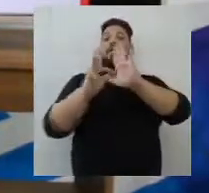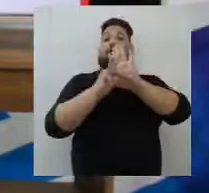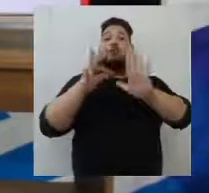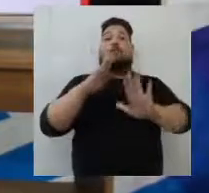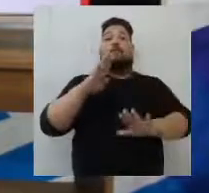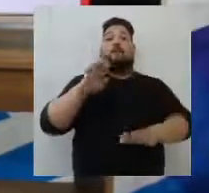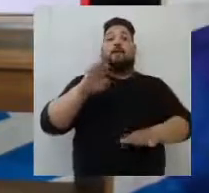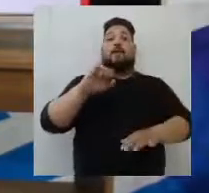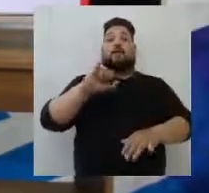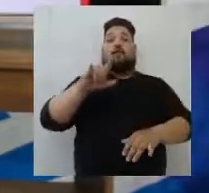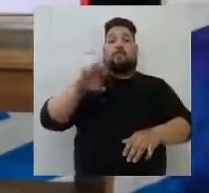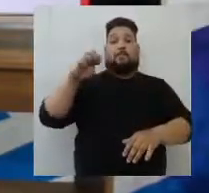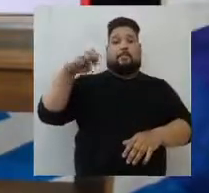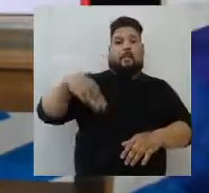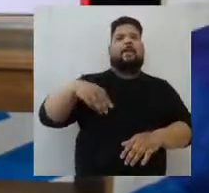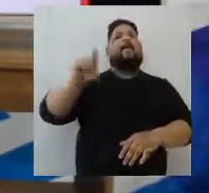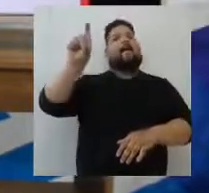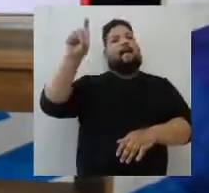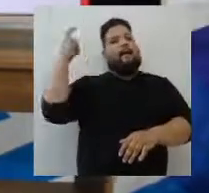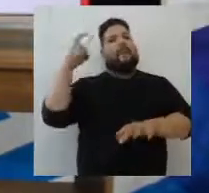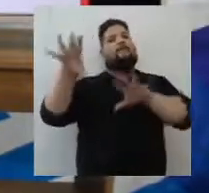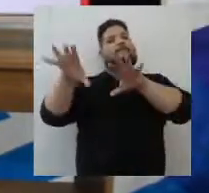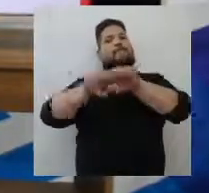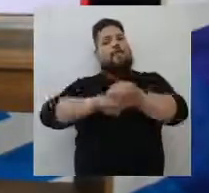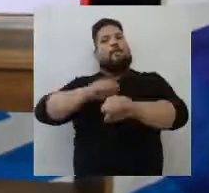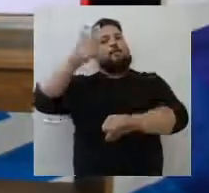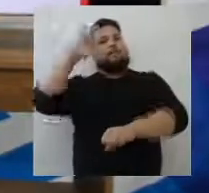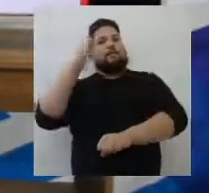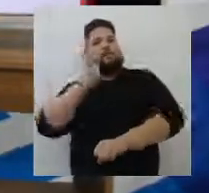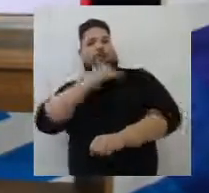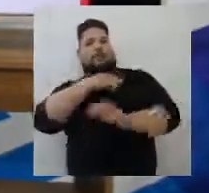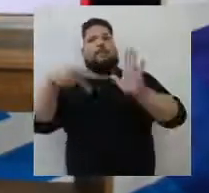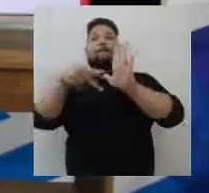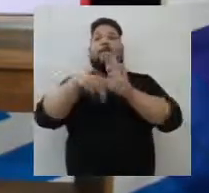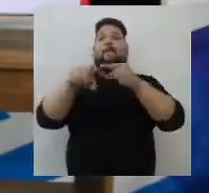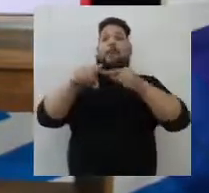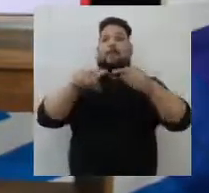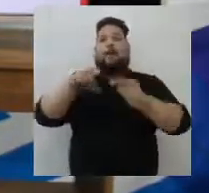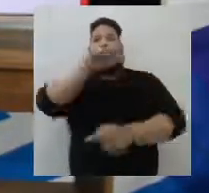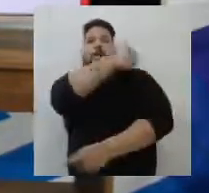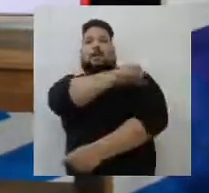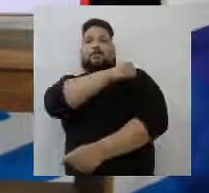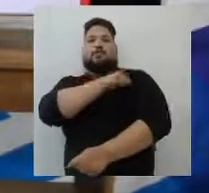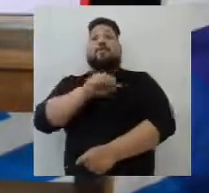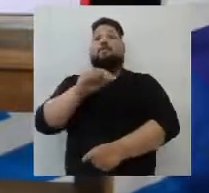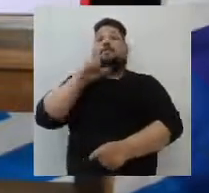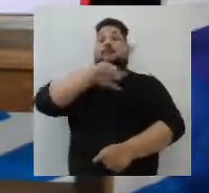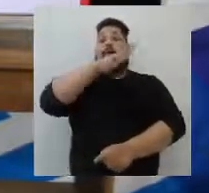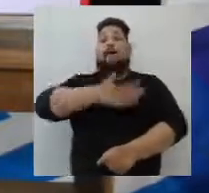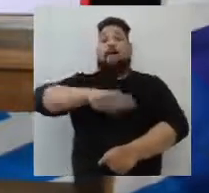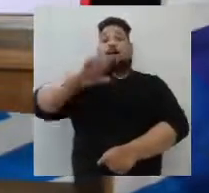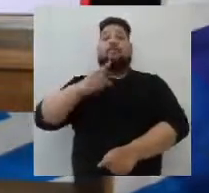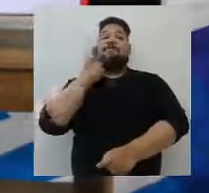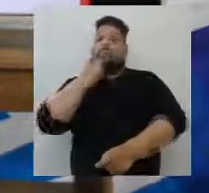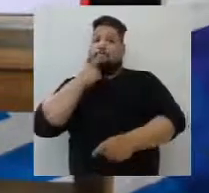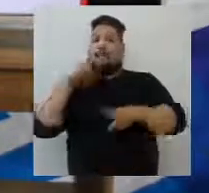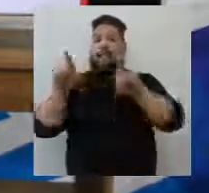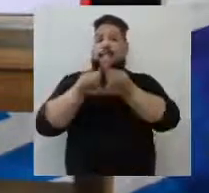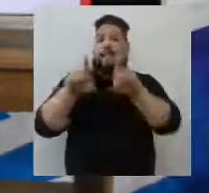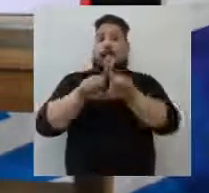tá certo? Militar, formado na Academia da Praia Vermelha, lá no Rio de Janeiro, e a